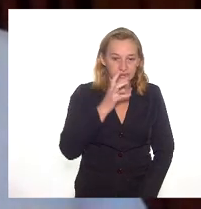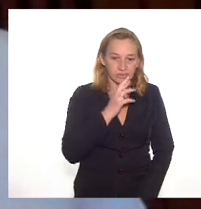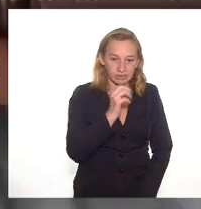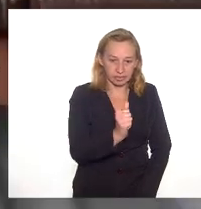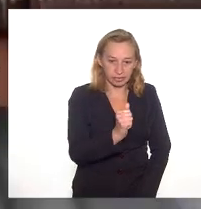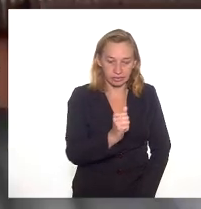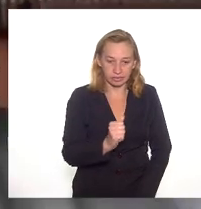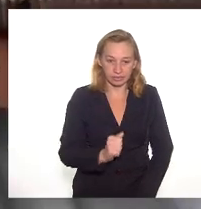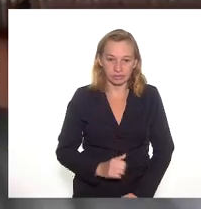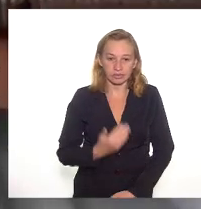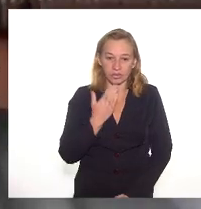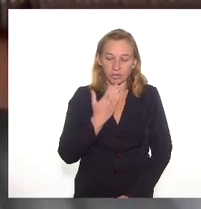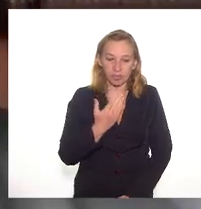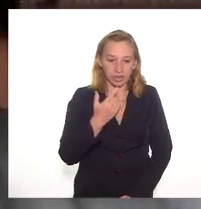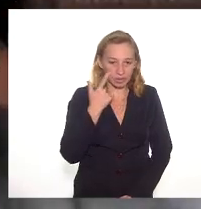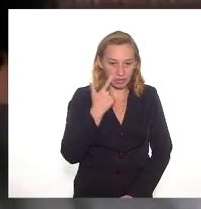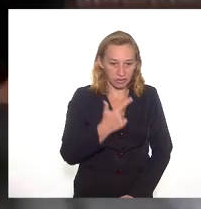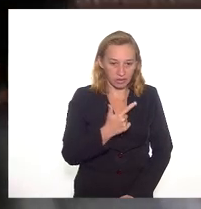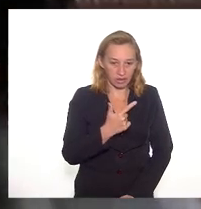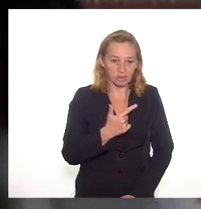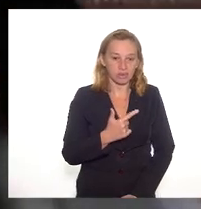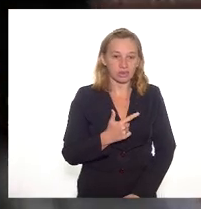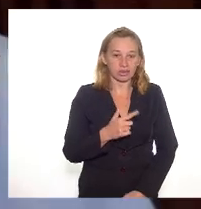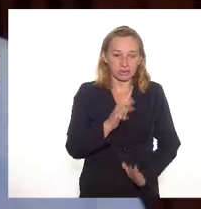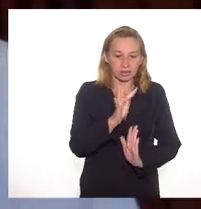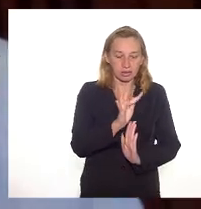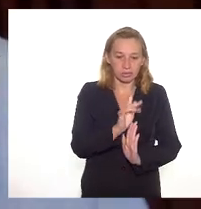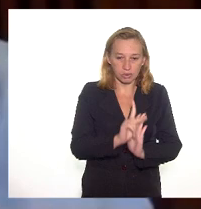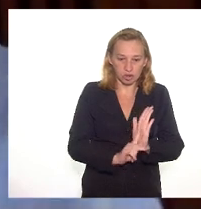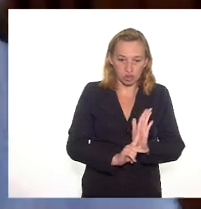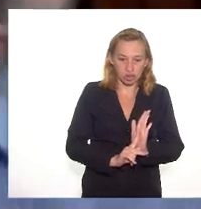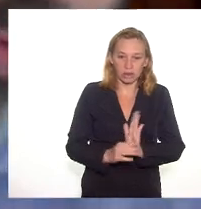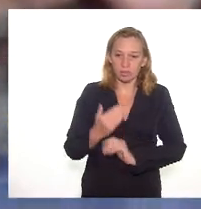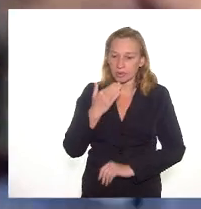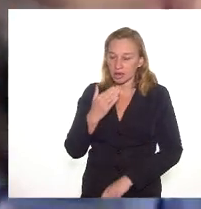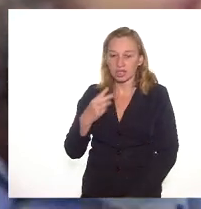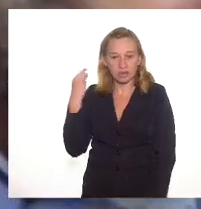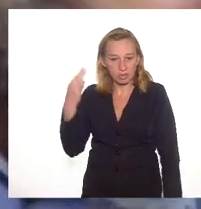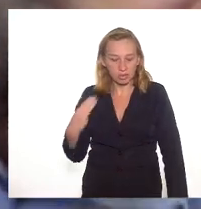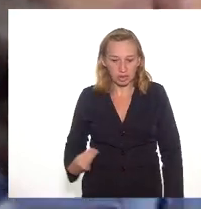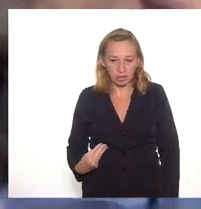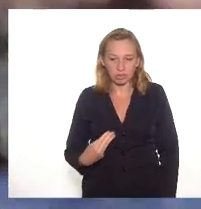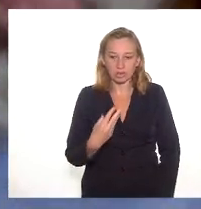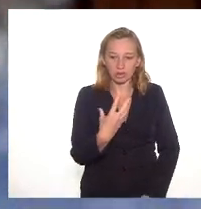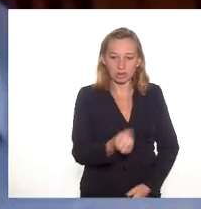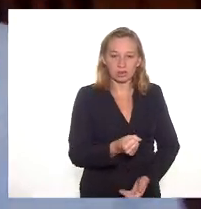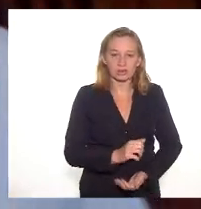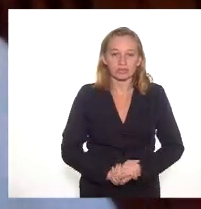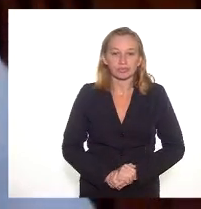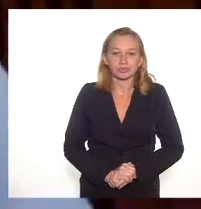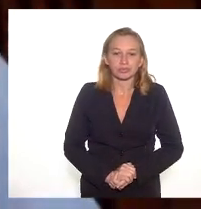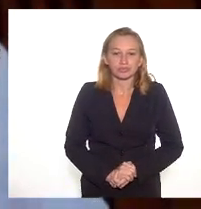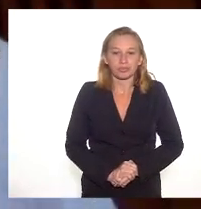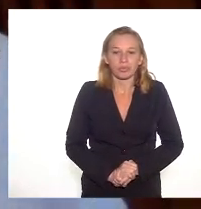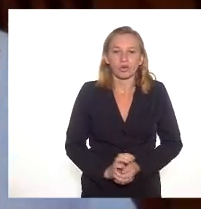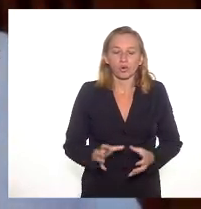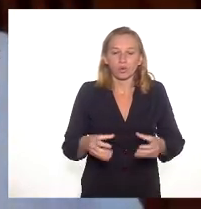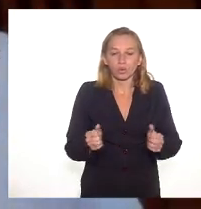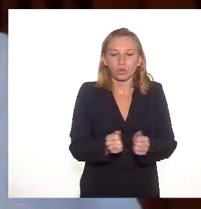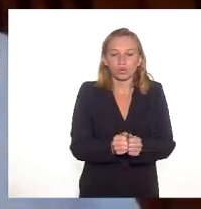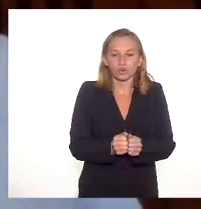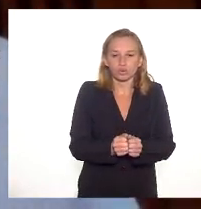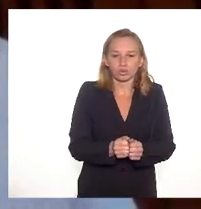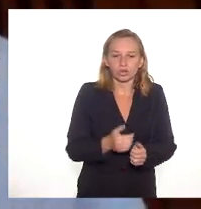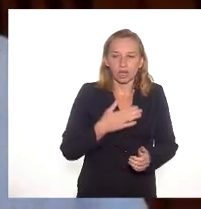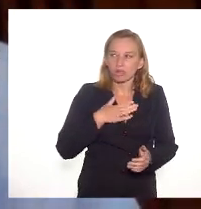pedir vista a esse projeto, presidente. Pedido de vista, deputada Mônica, concedido. Eu vou pedir vista conjunta também, deputada